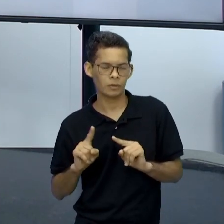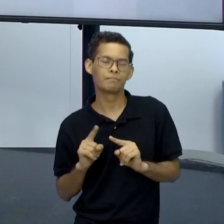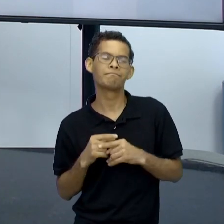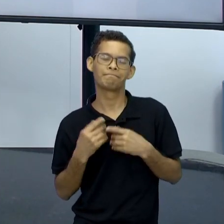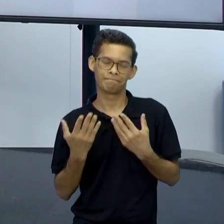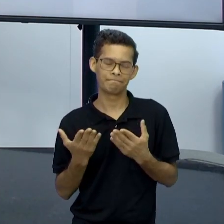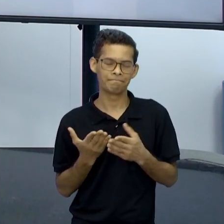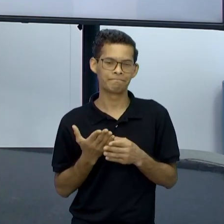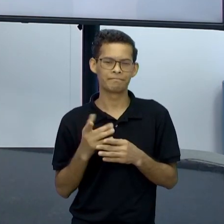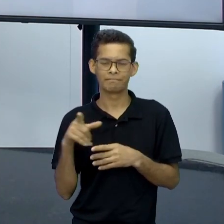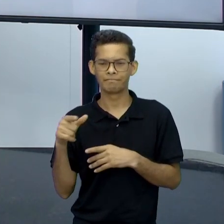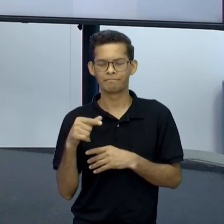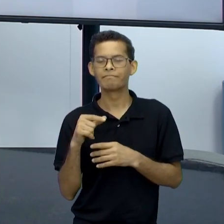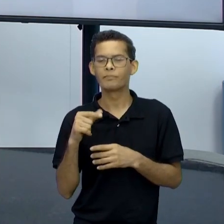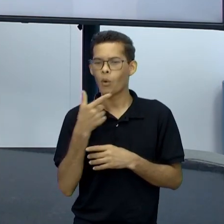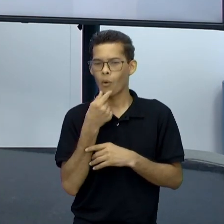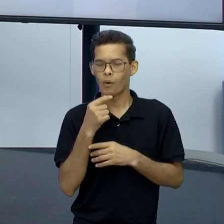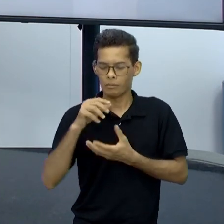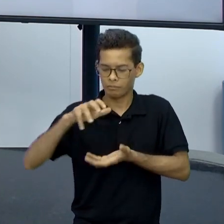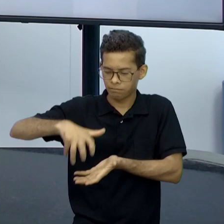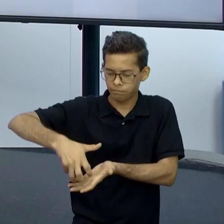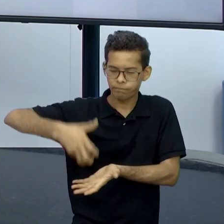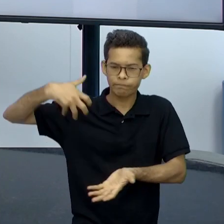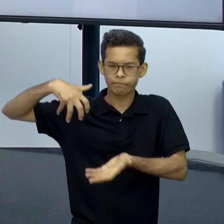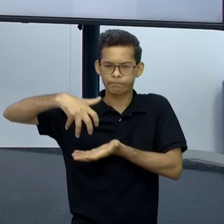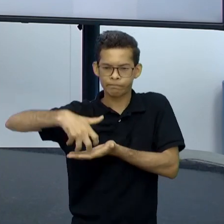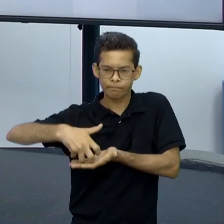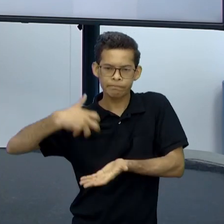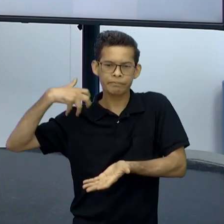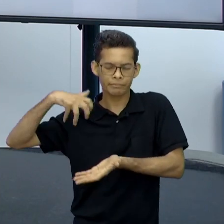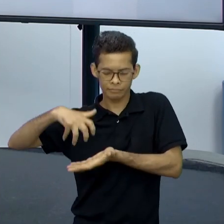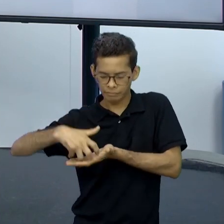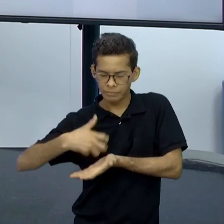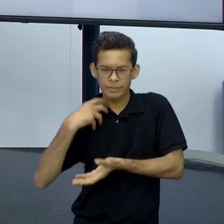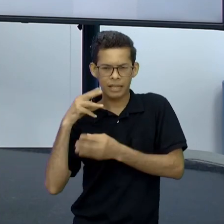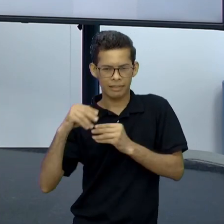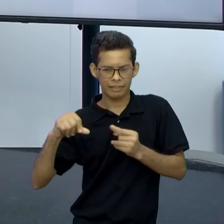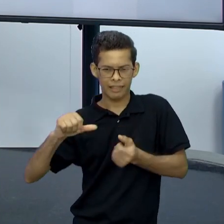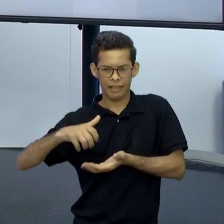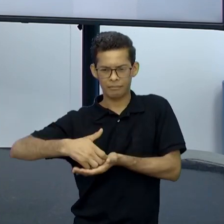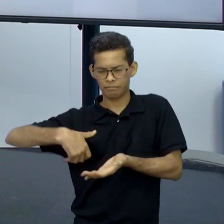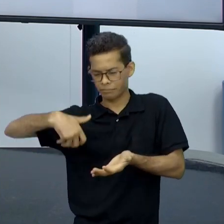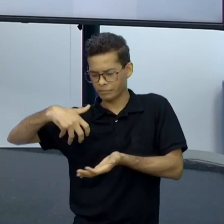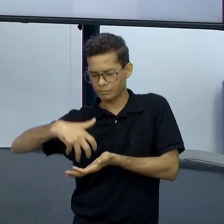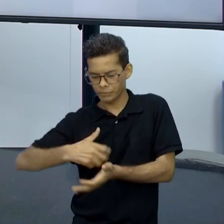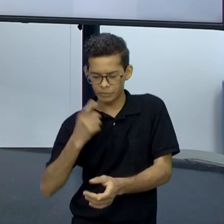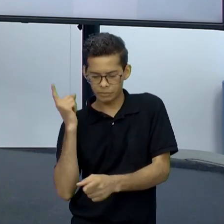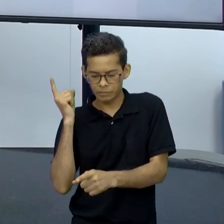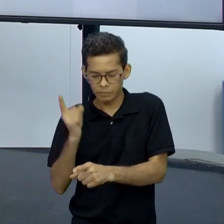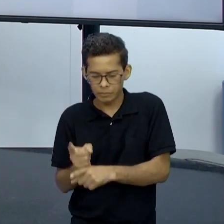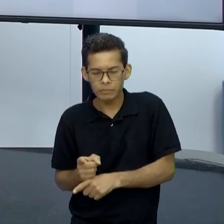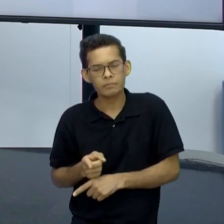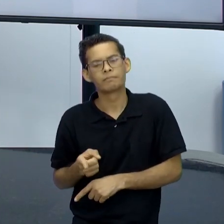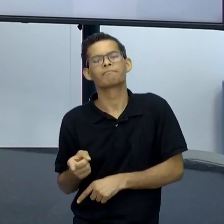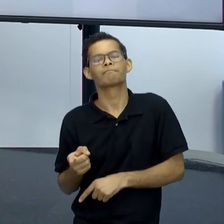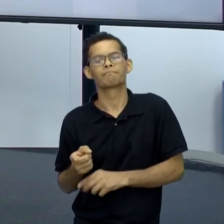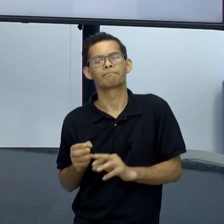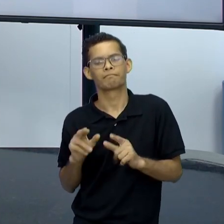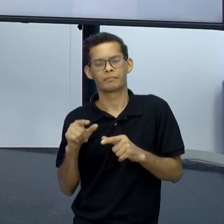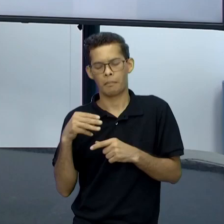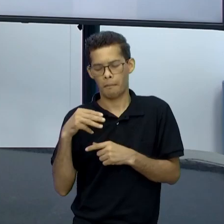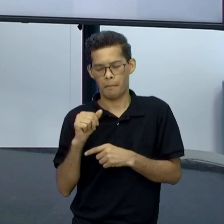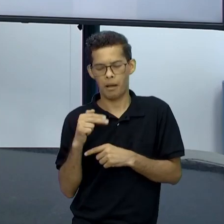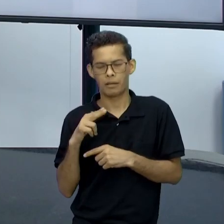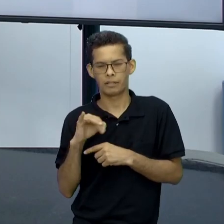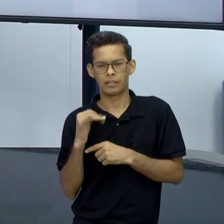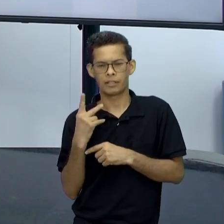E aí mandou o cara, vamos ver o que é. Aí foi lá com a escavadeira. Opa, tem algo diferente aqui. Era o quê? Uma manilha de